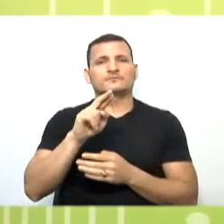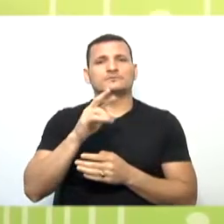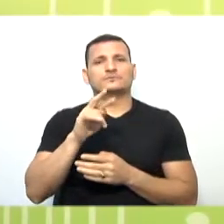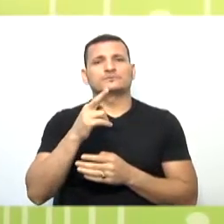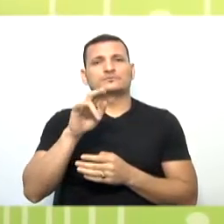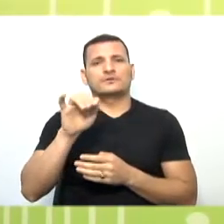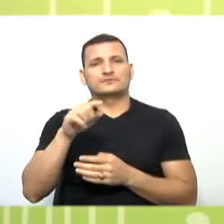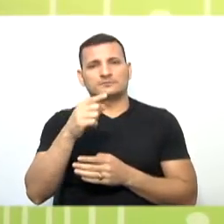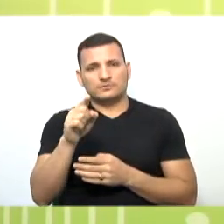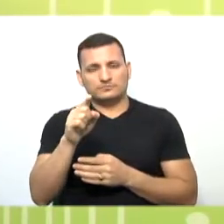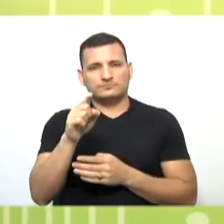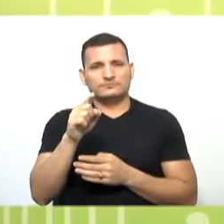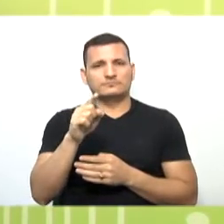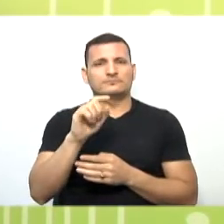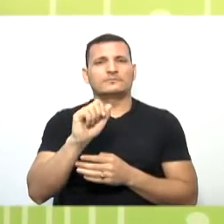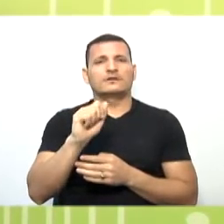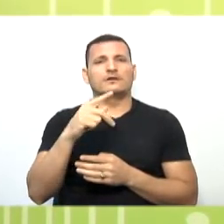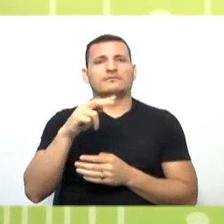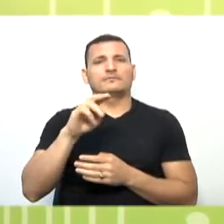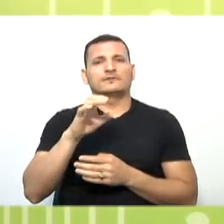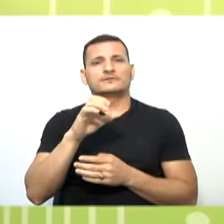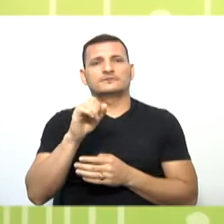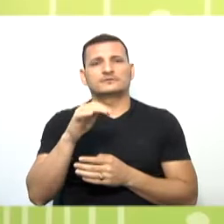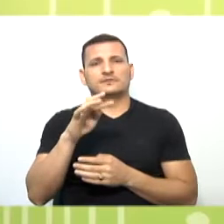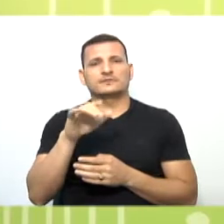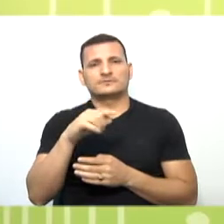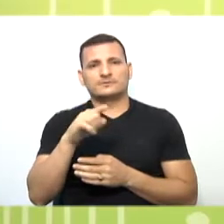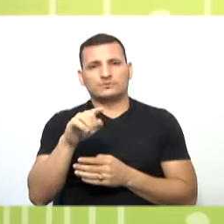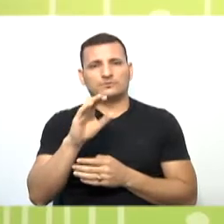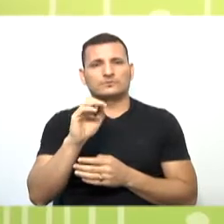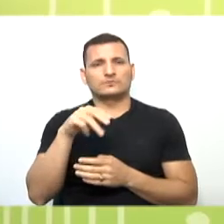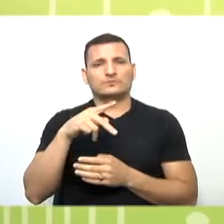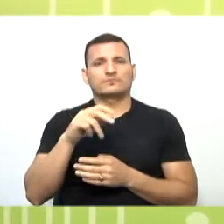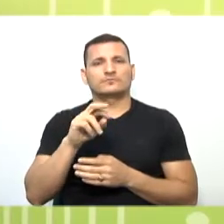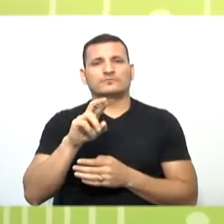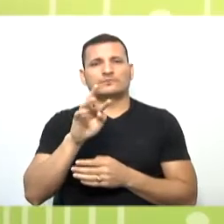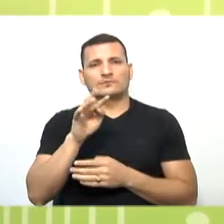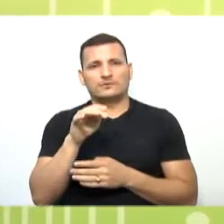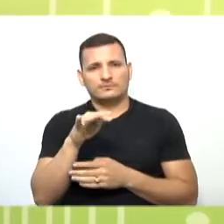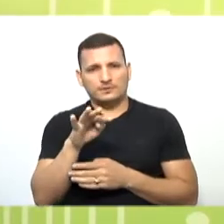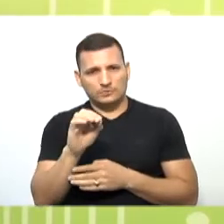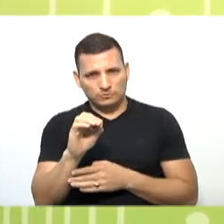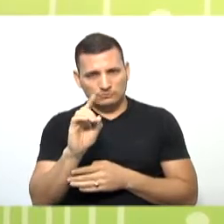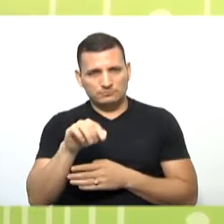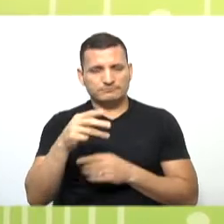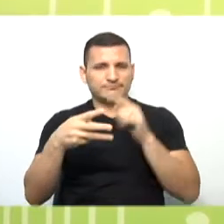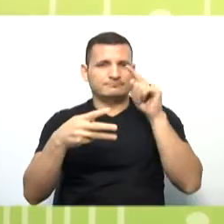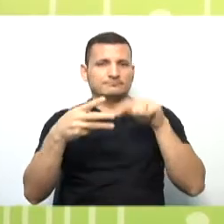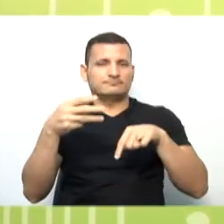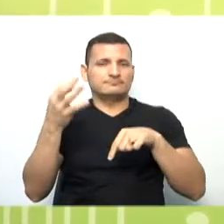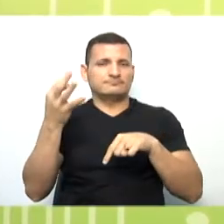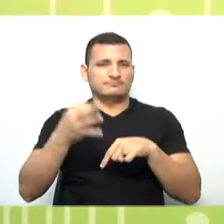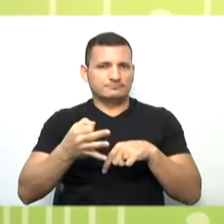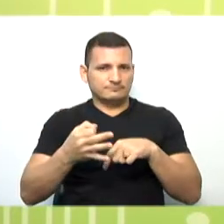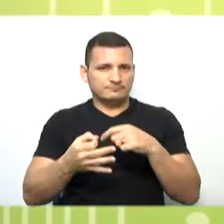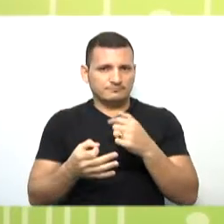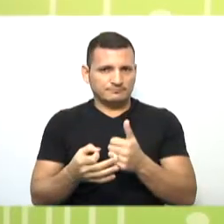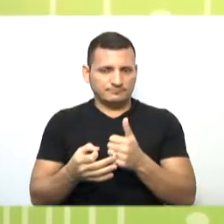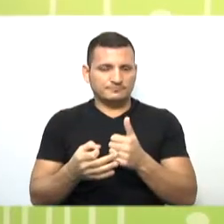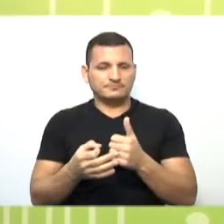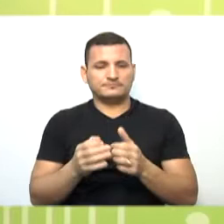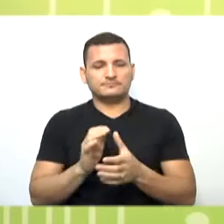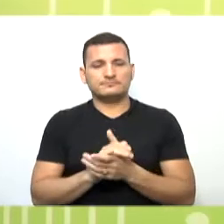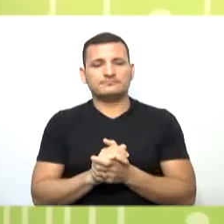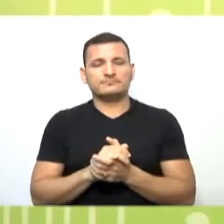dos conteúdos, apresentação e comportamento. Essas sim são as 3 camadas corretas, tá?